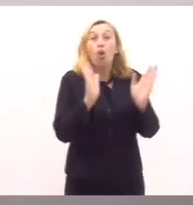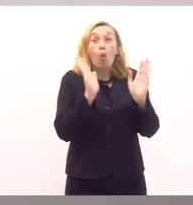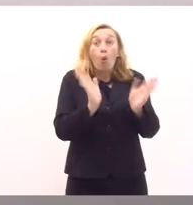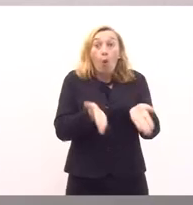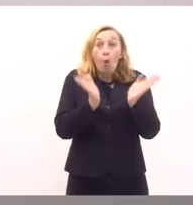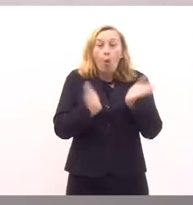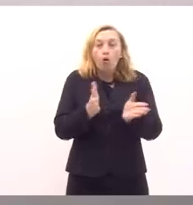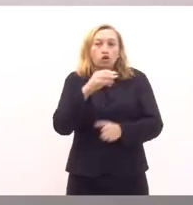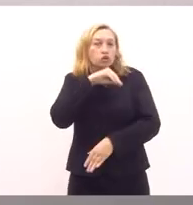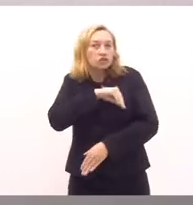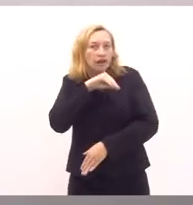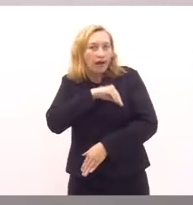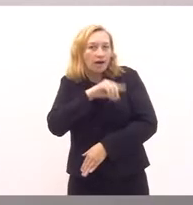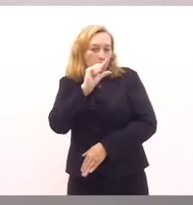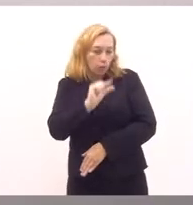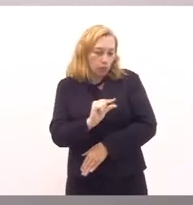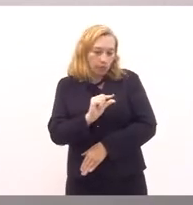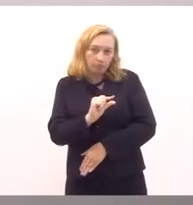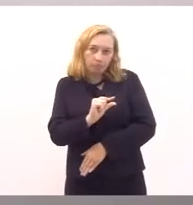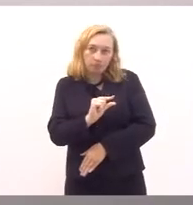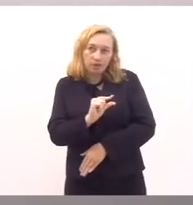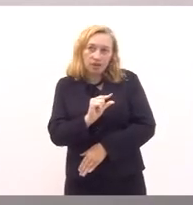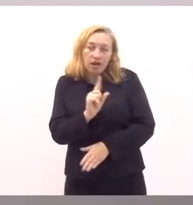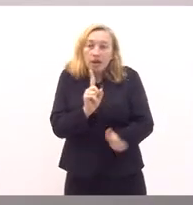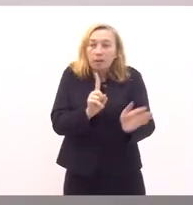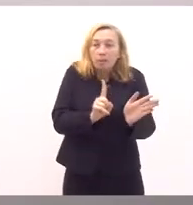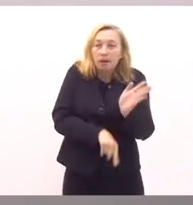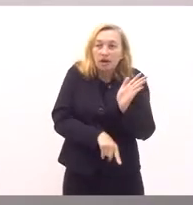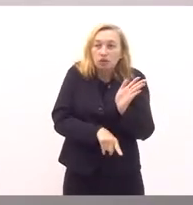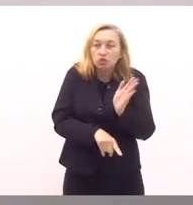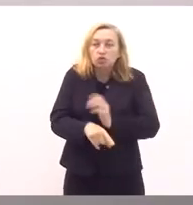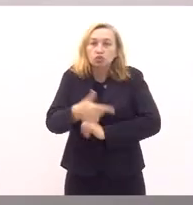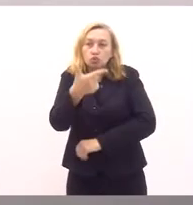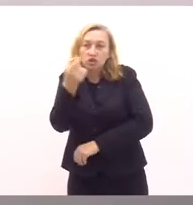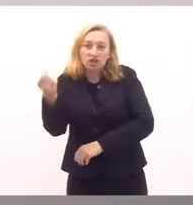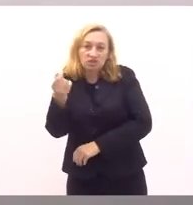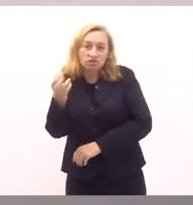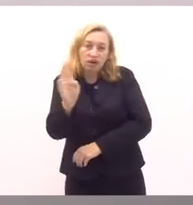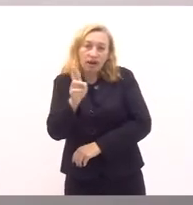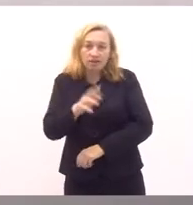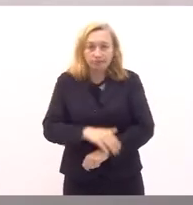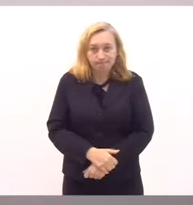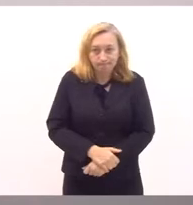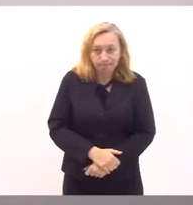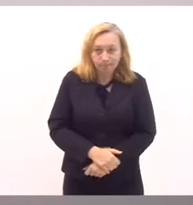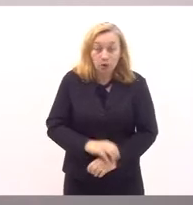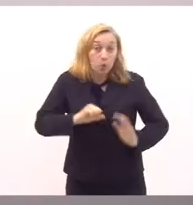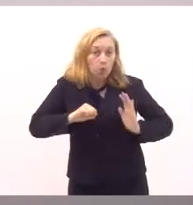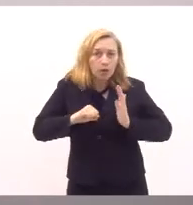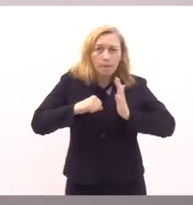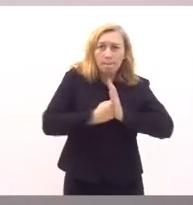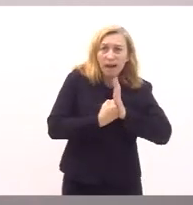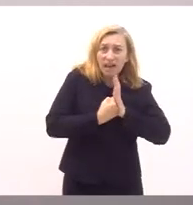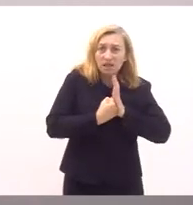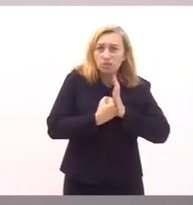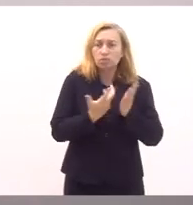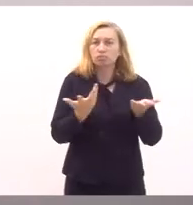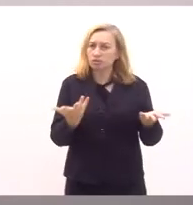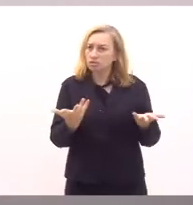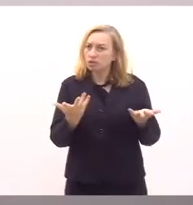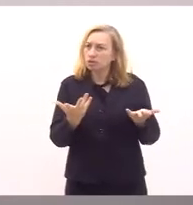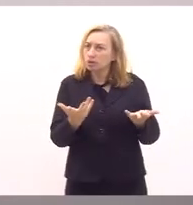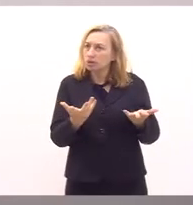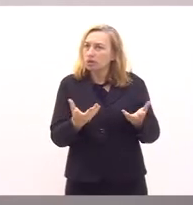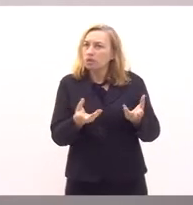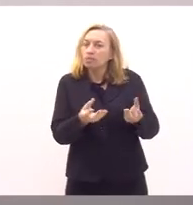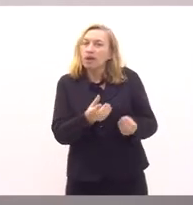o salário mínimo vale menos R$200. O impacto disso para um